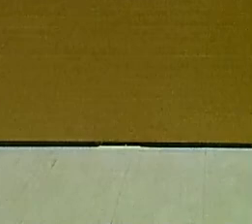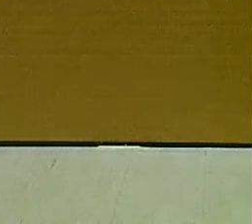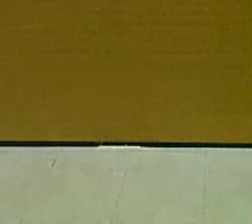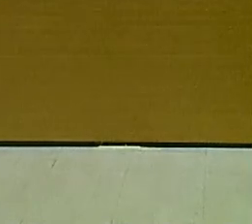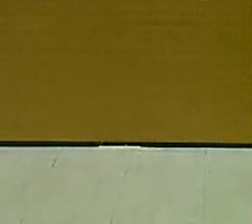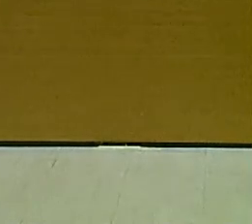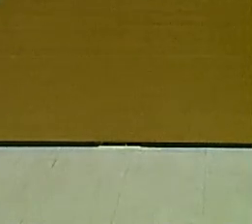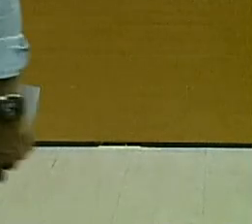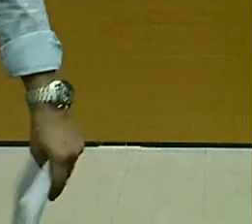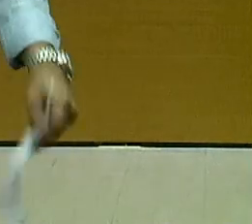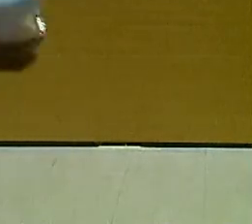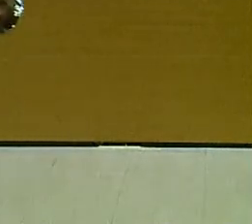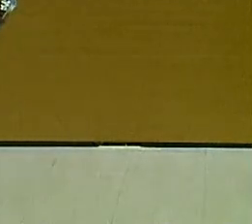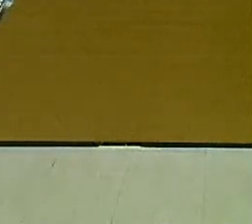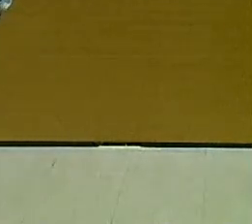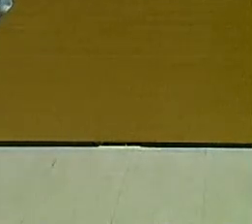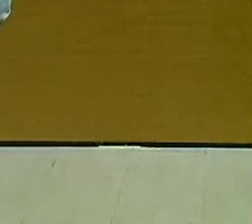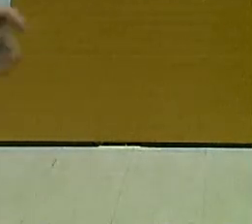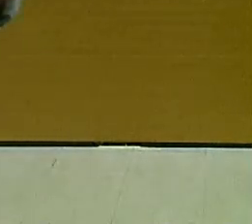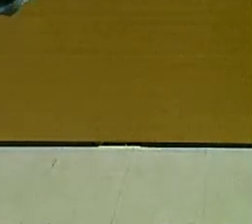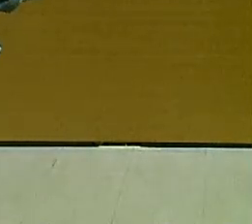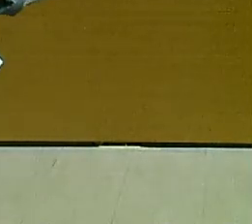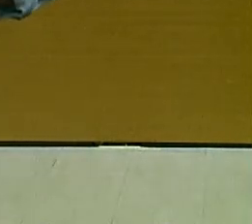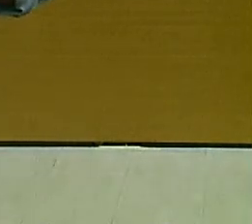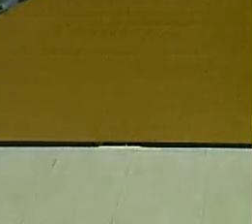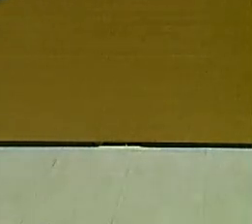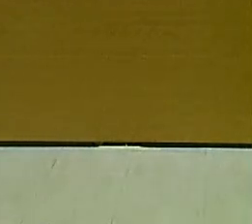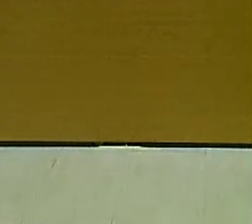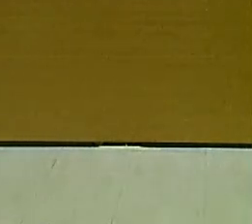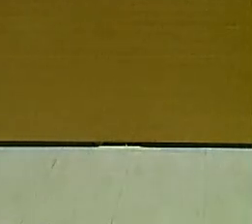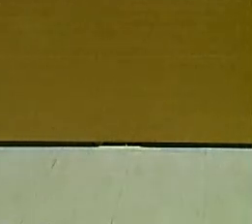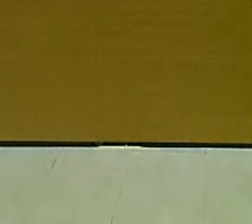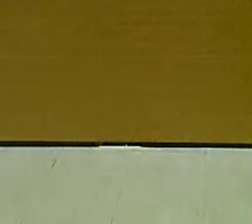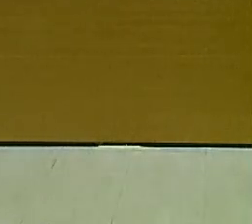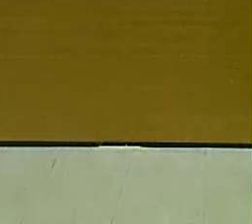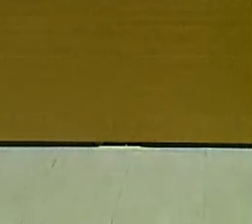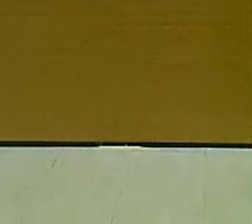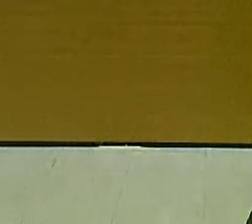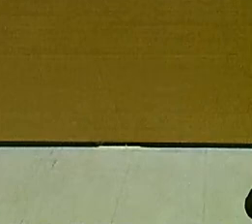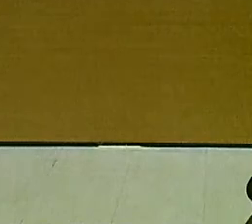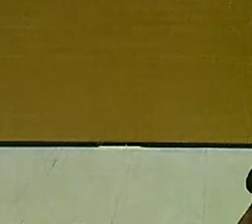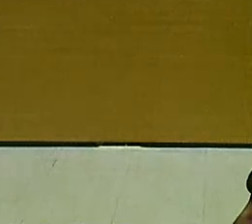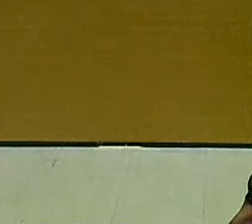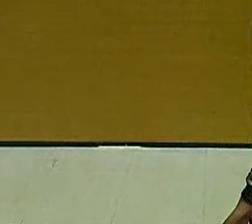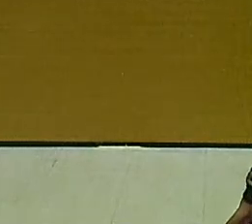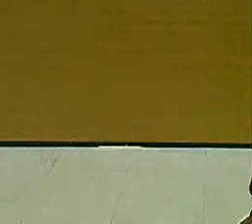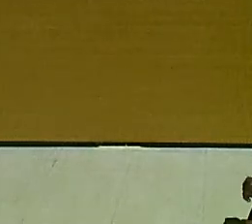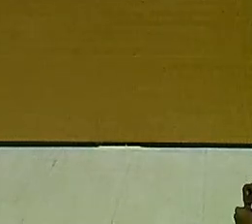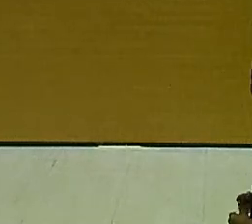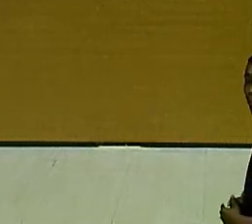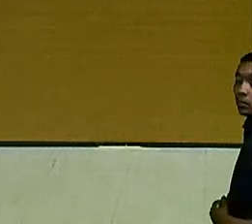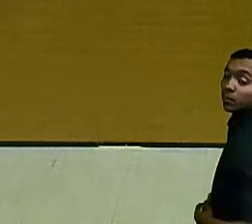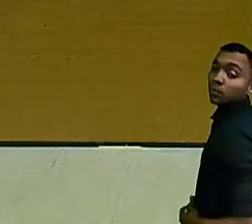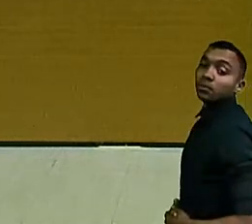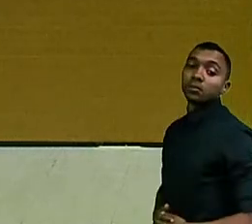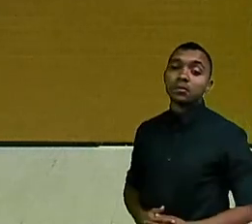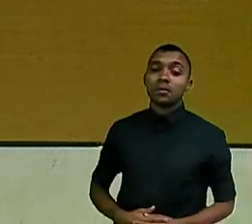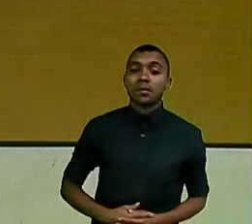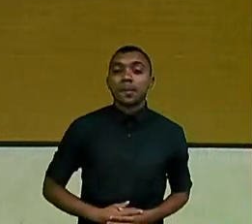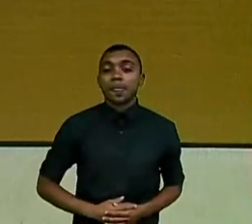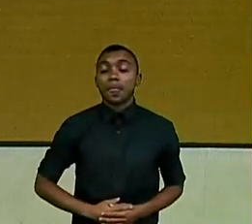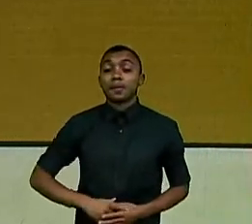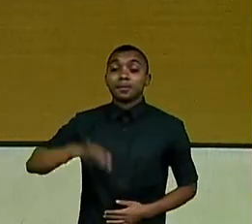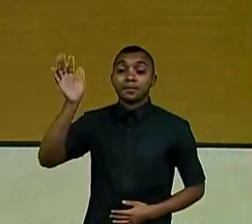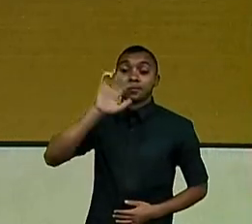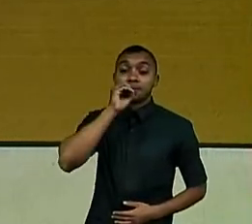tem importante aviso gente temos um comunicado importante que é né para vocês usufruírem somente próximos